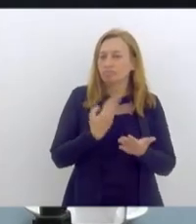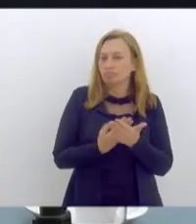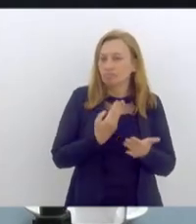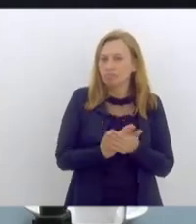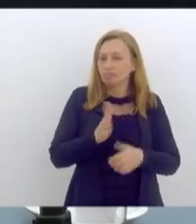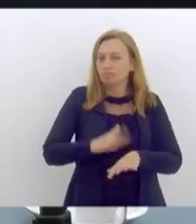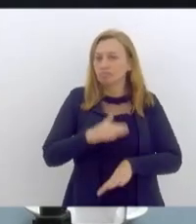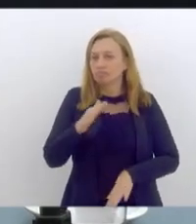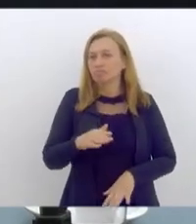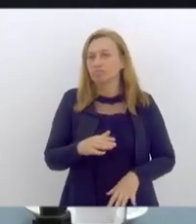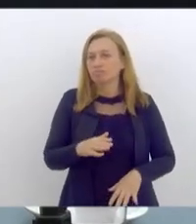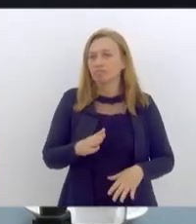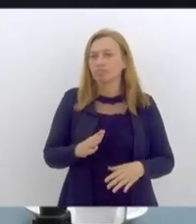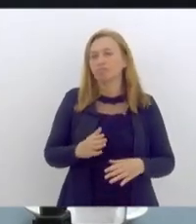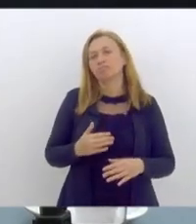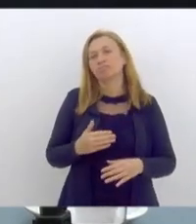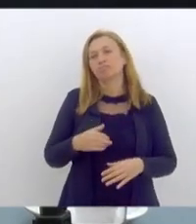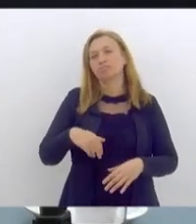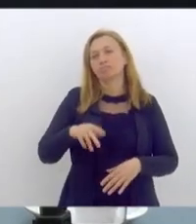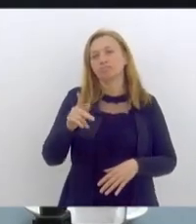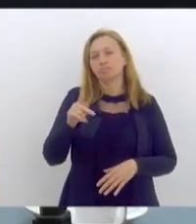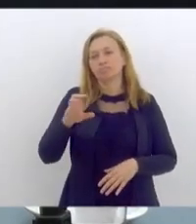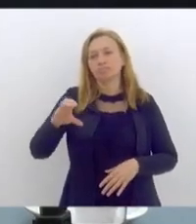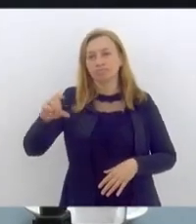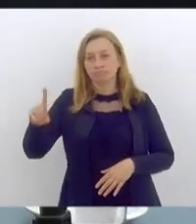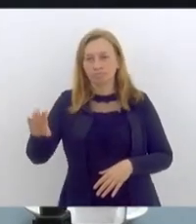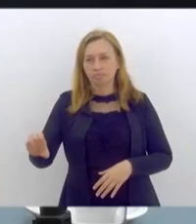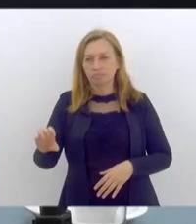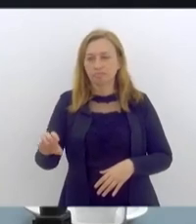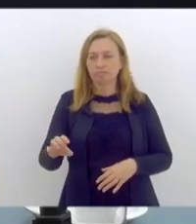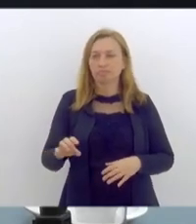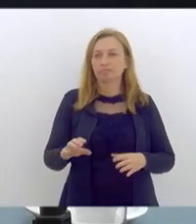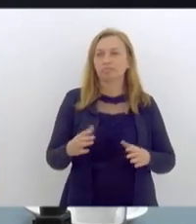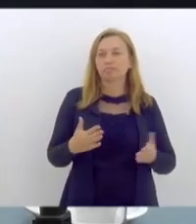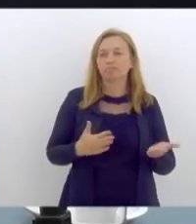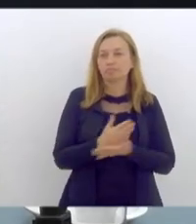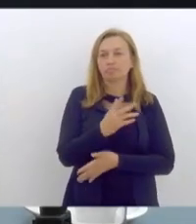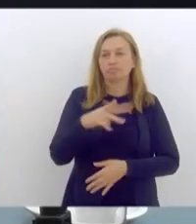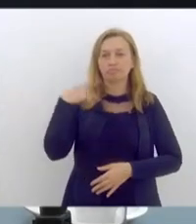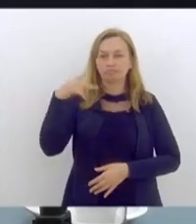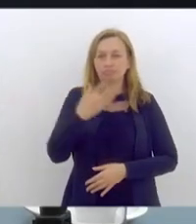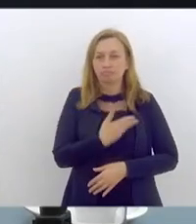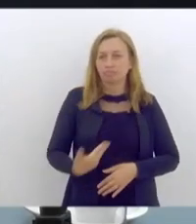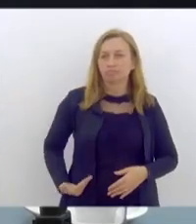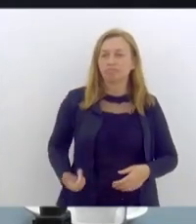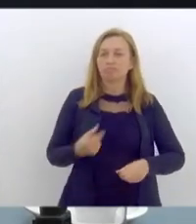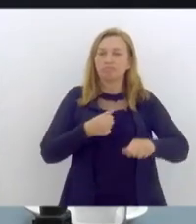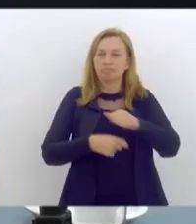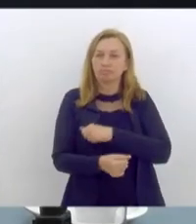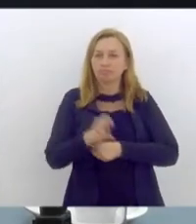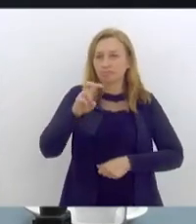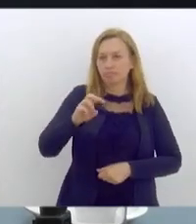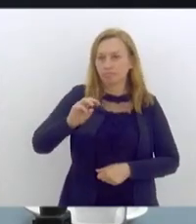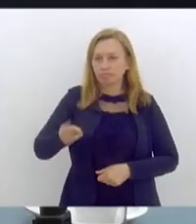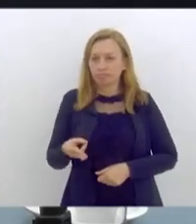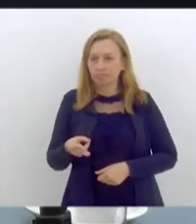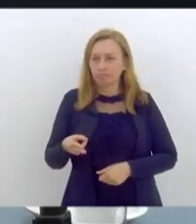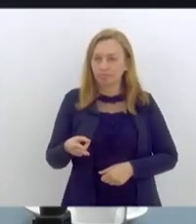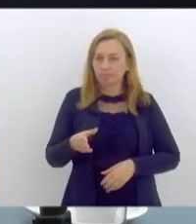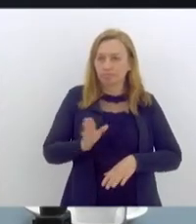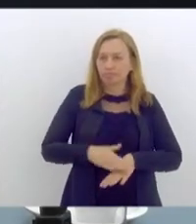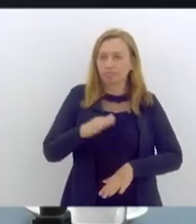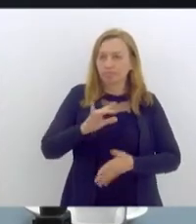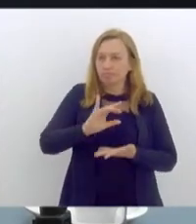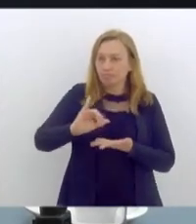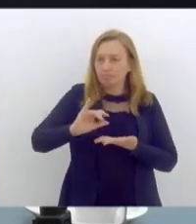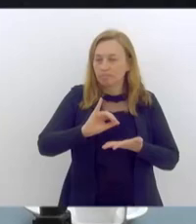sim passar pela cppde para poder aprovar essa política pública em si né que um financiamento de 5 milhões ele vai mais para o capital